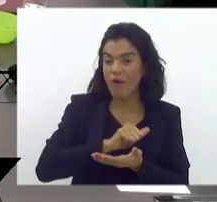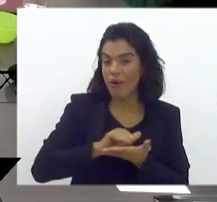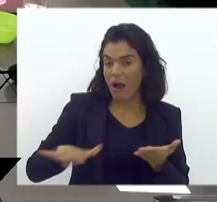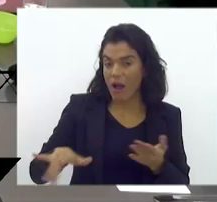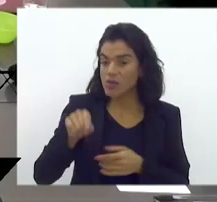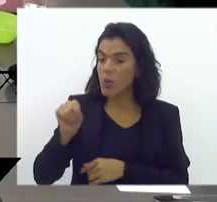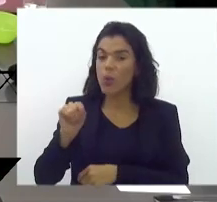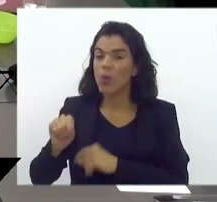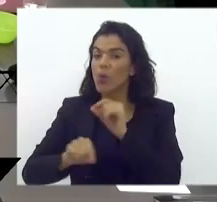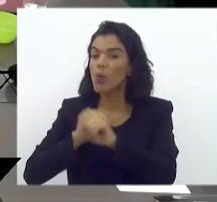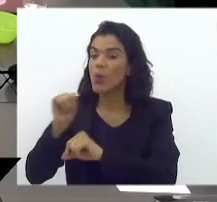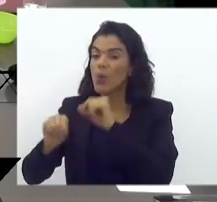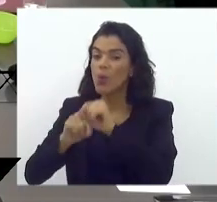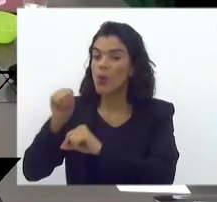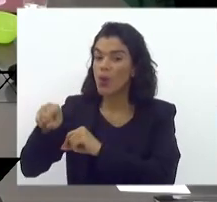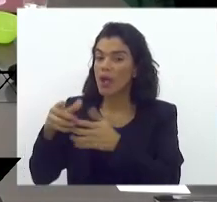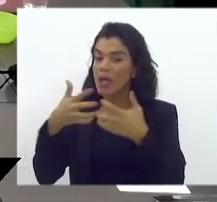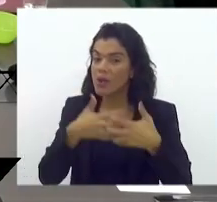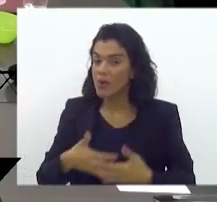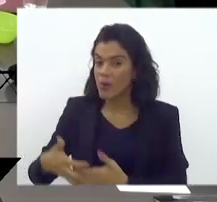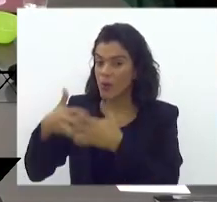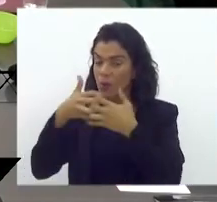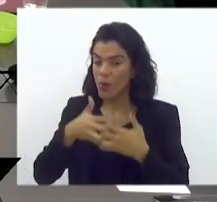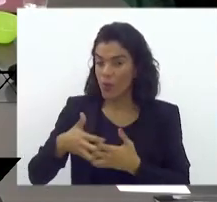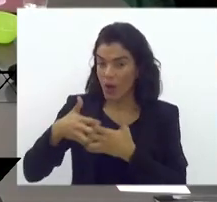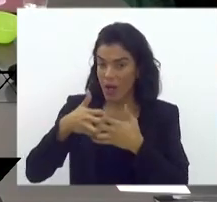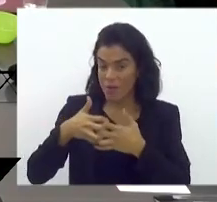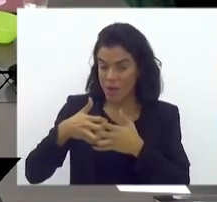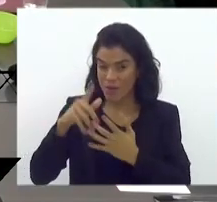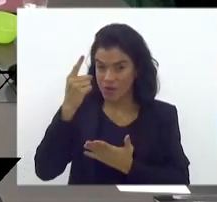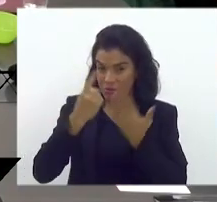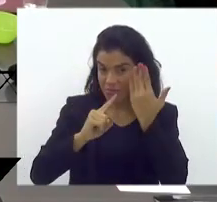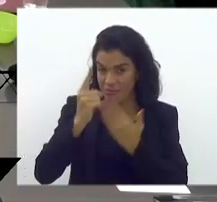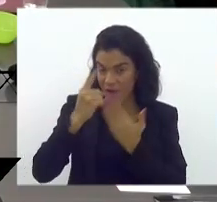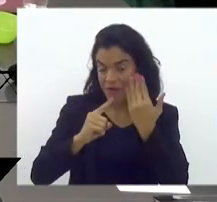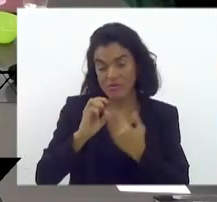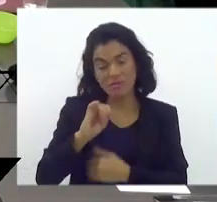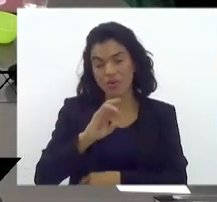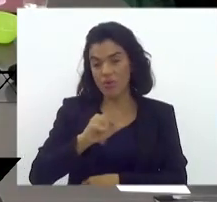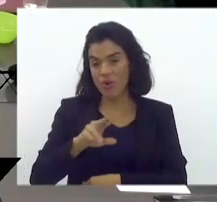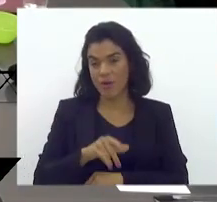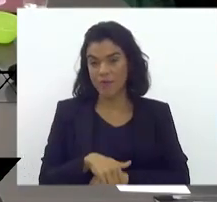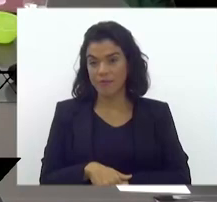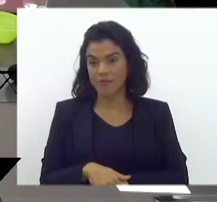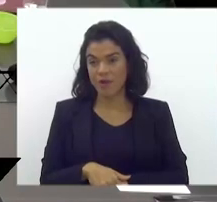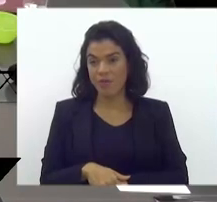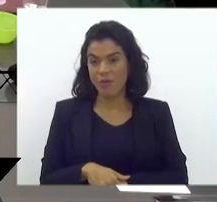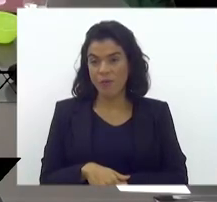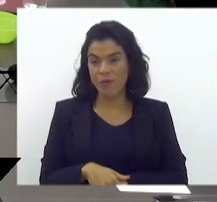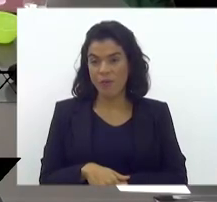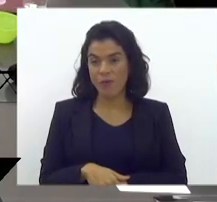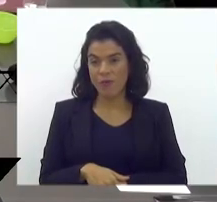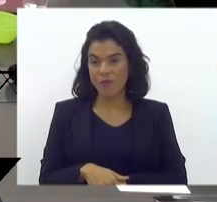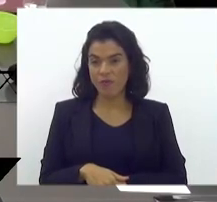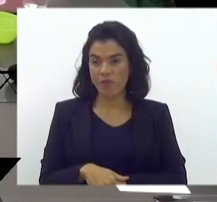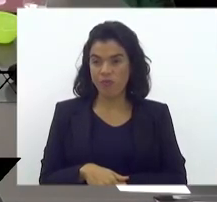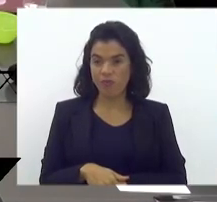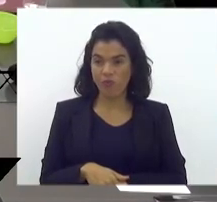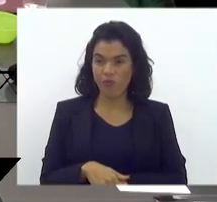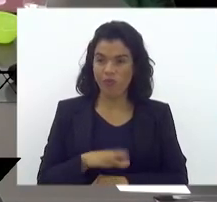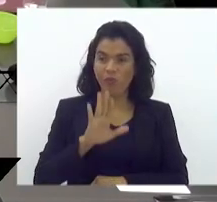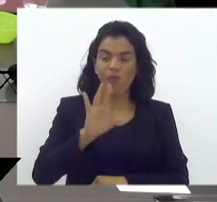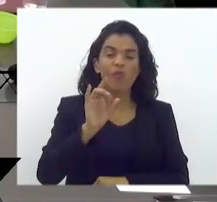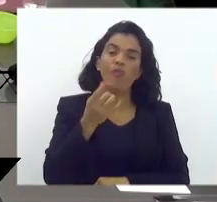carro alegórico. Você, senão não é prestação de conta. Não.